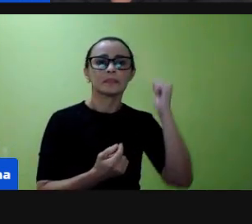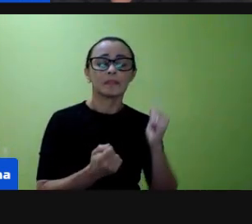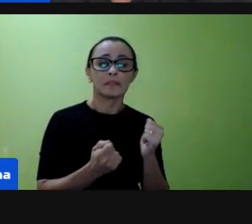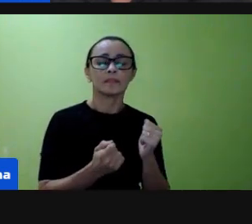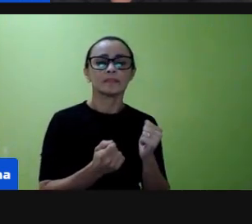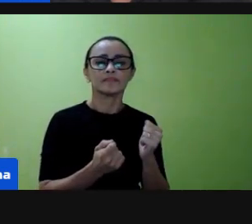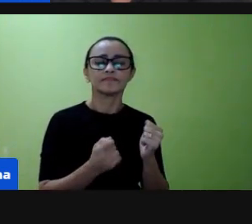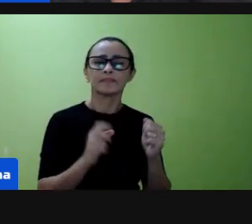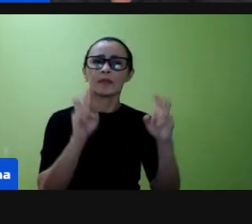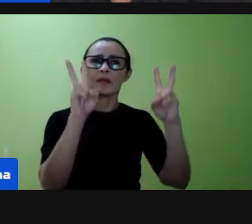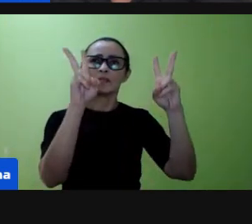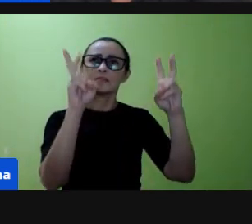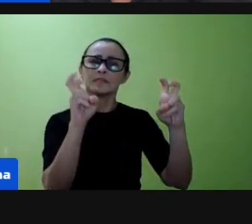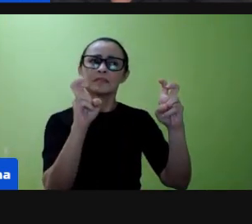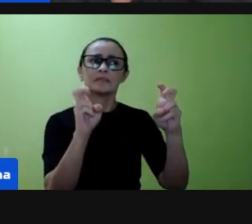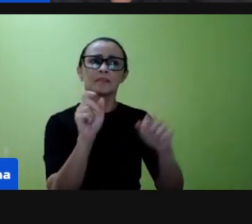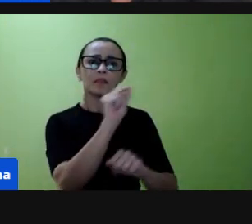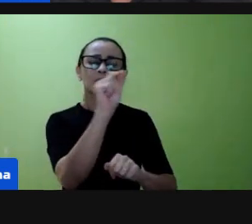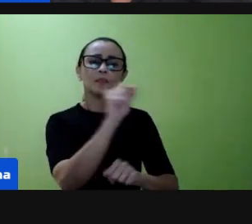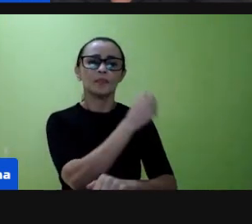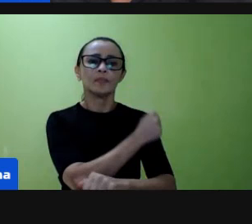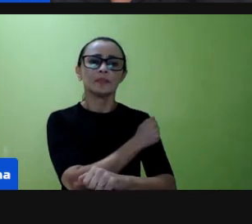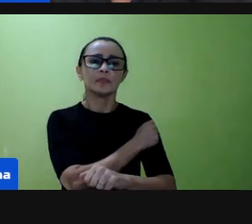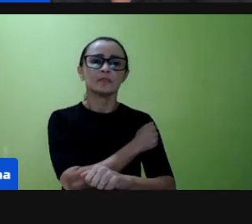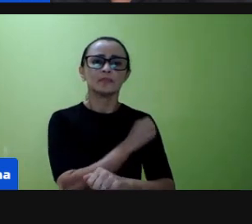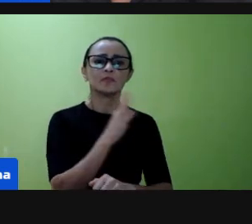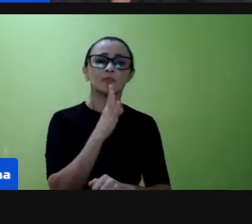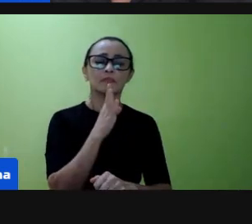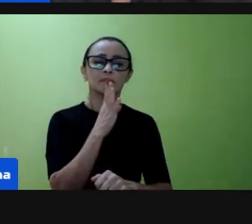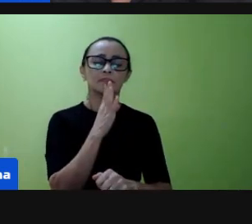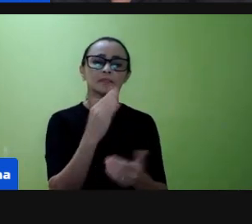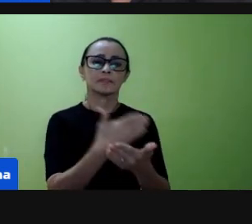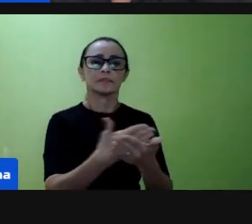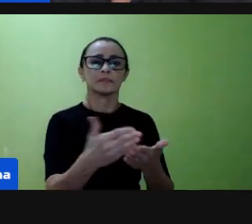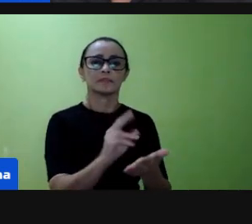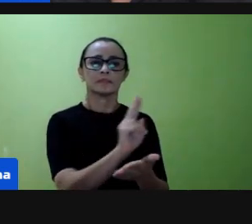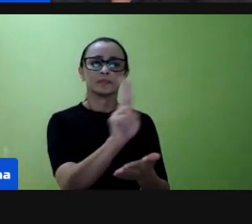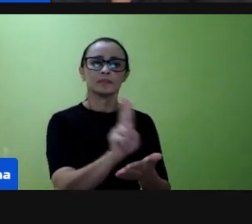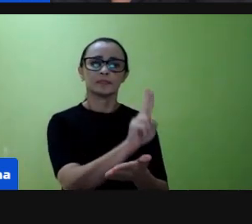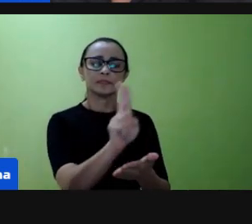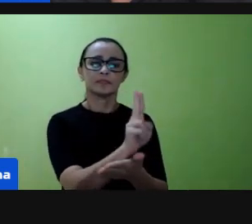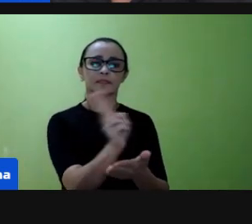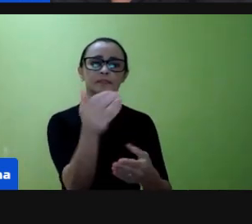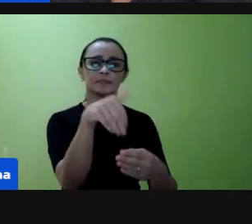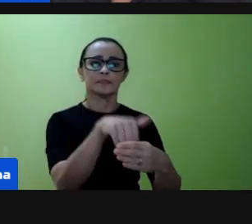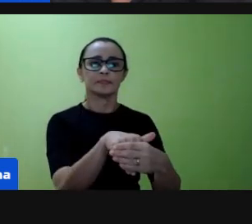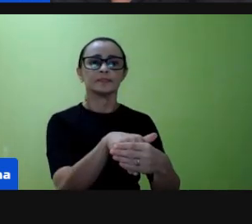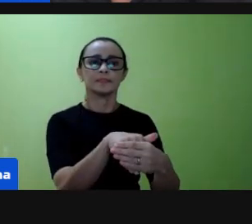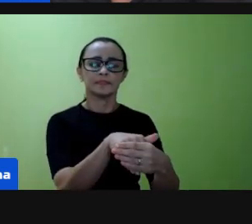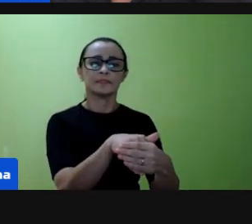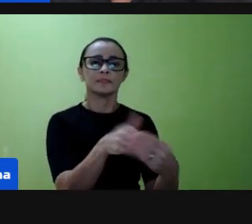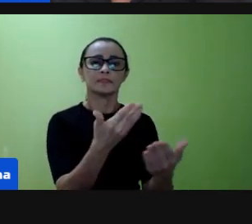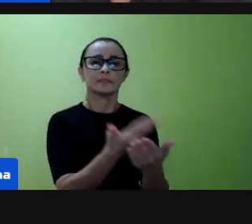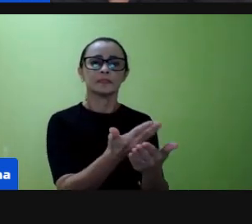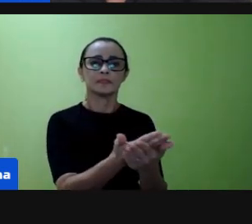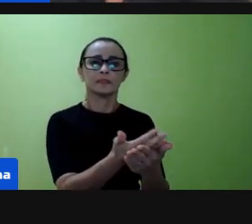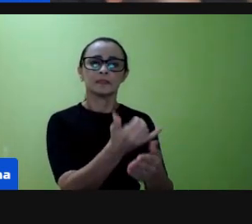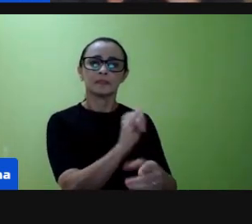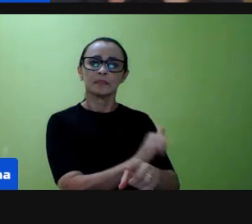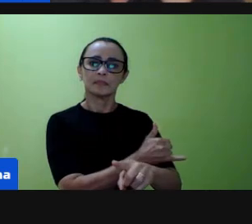que ele sabe sobre aquele assunto? E aí eu comecei a utilizar nas minhas aulas essa estratégia da nuvem de